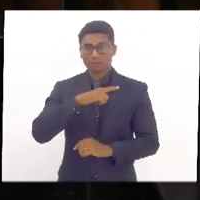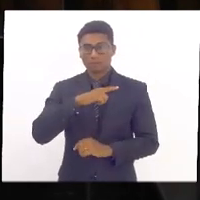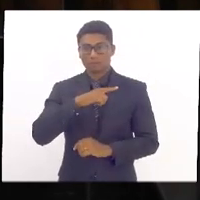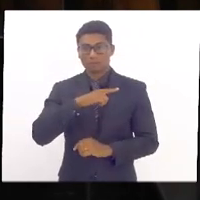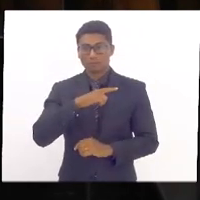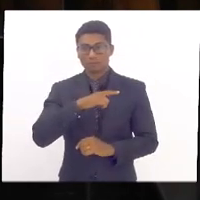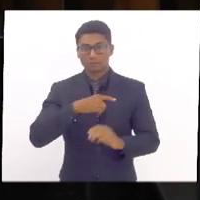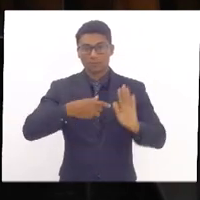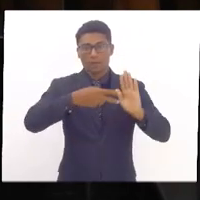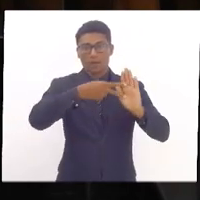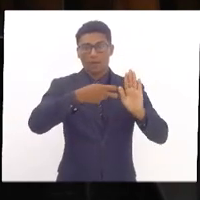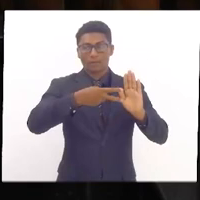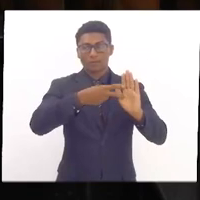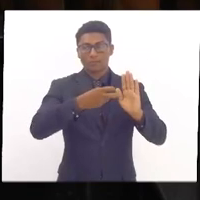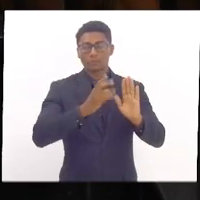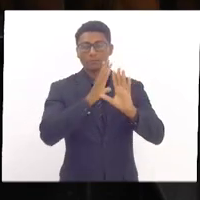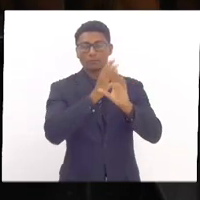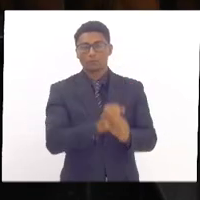16 artigos.